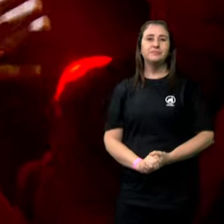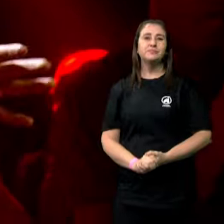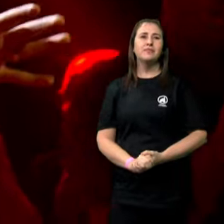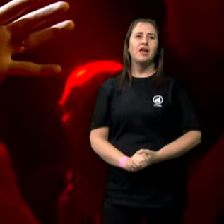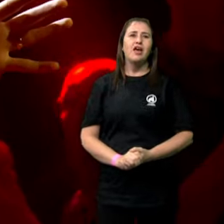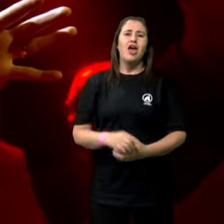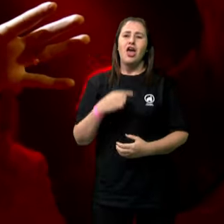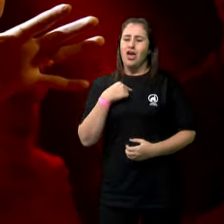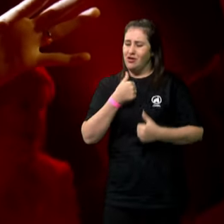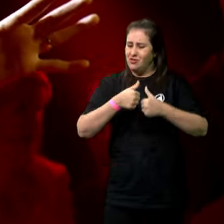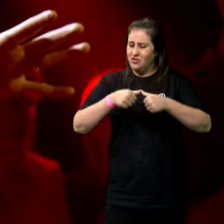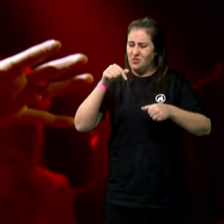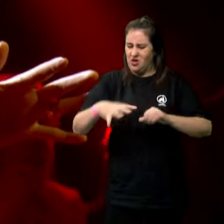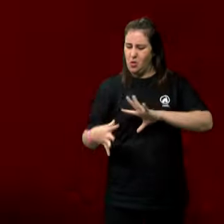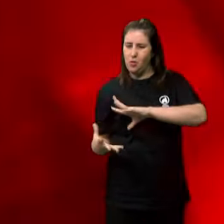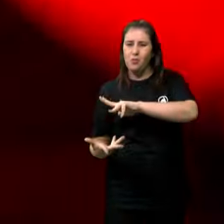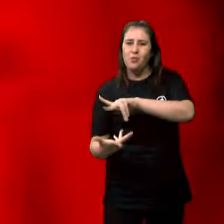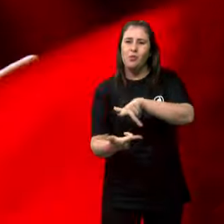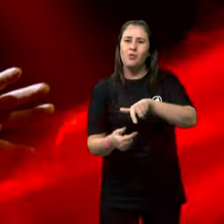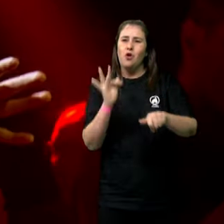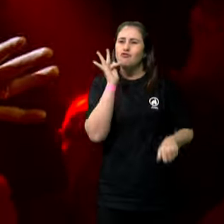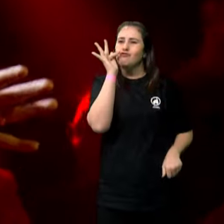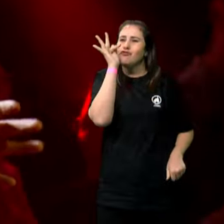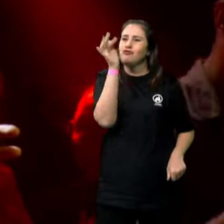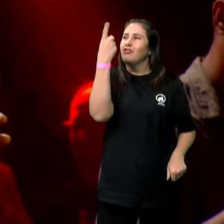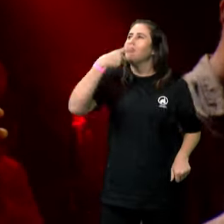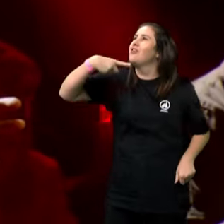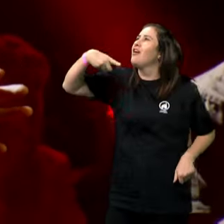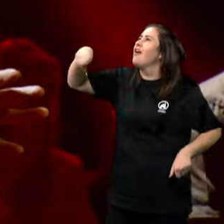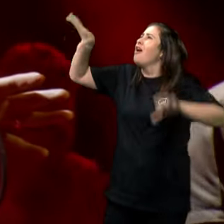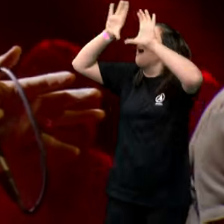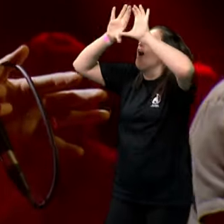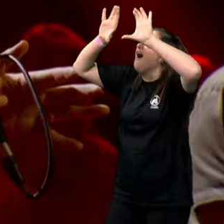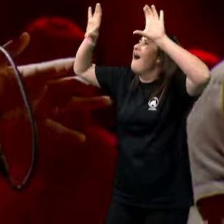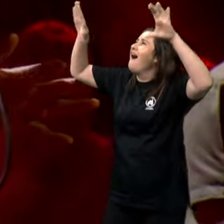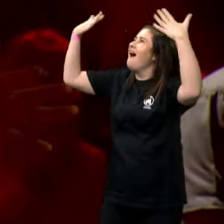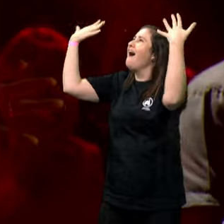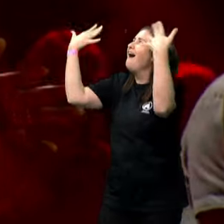eu não sou daqui